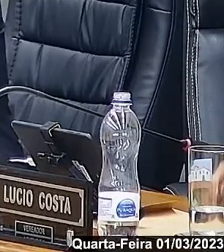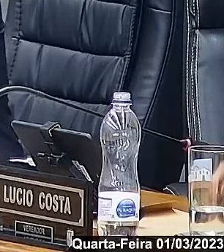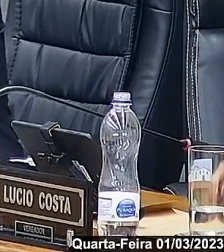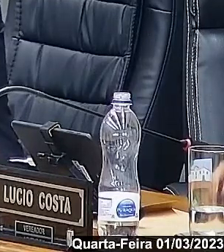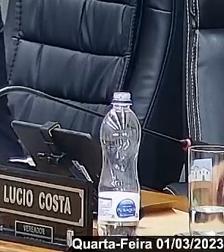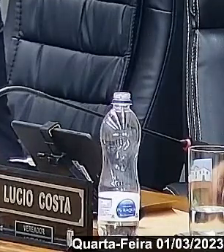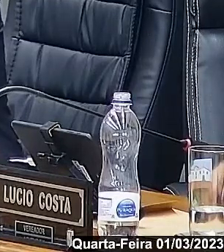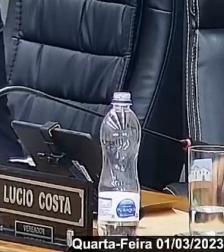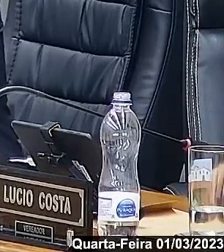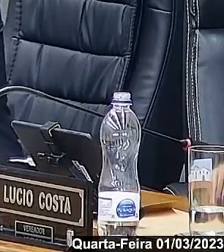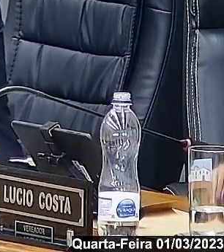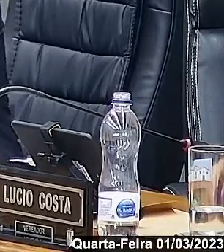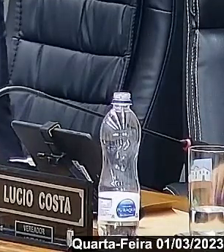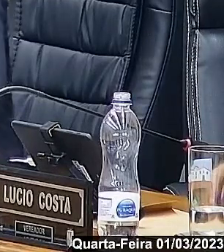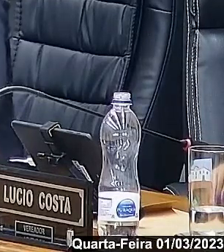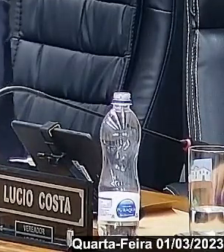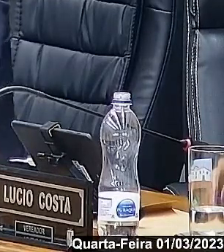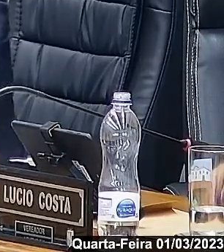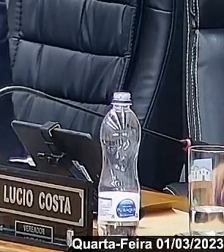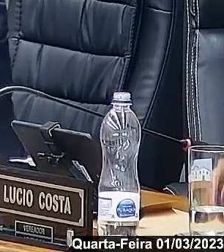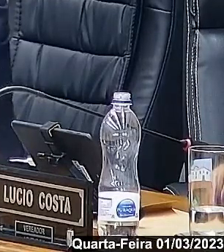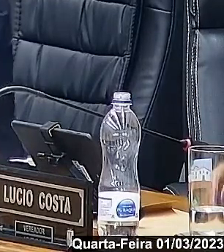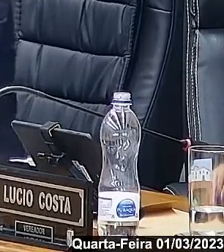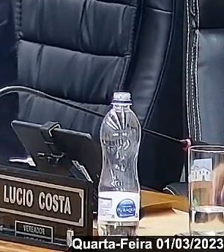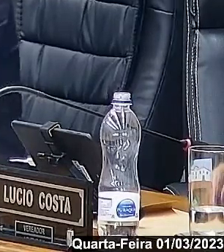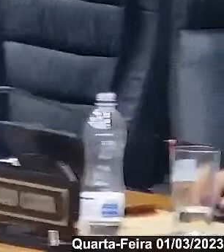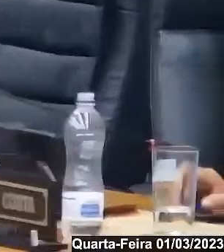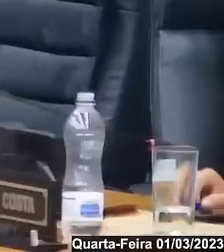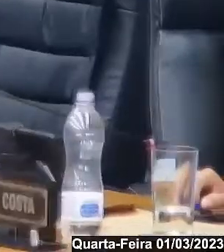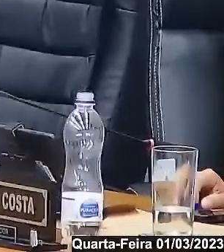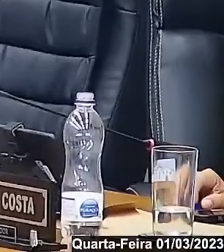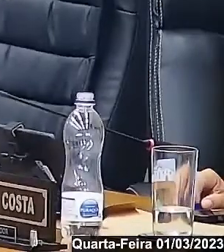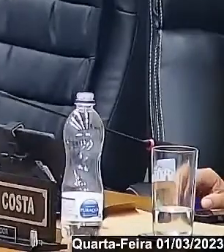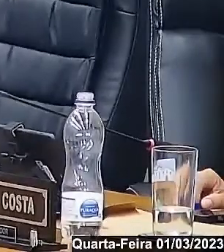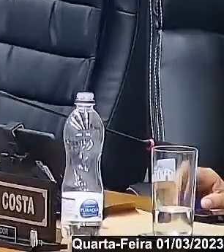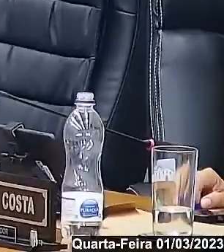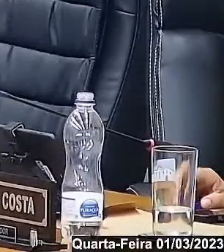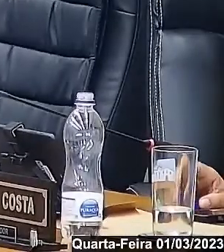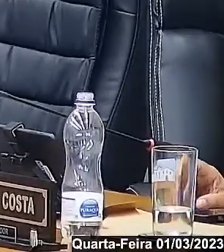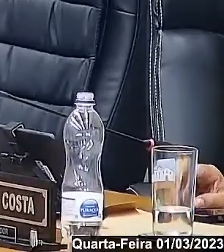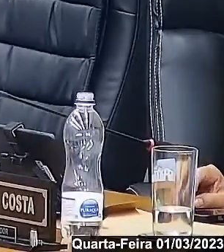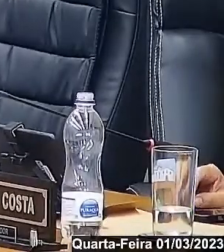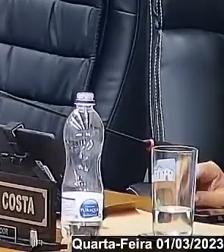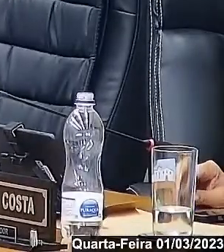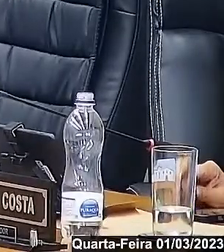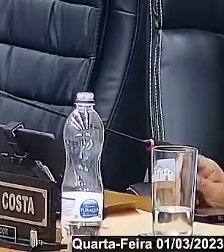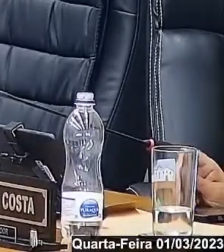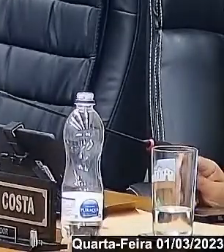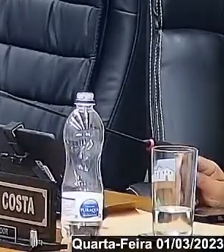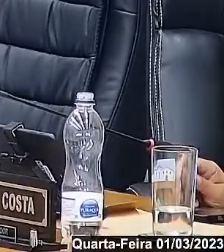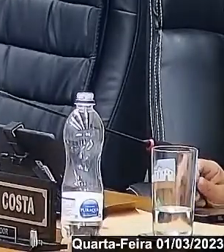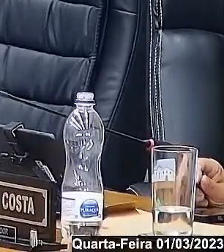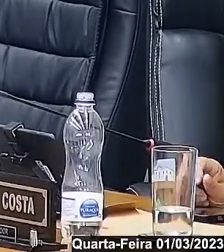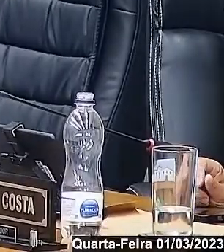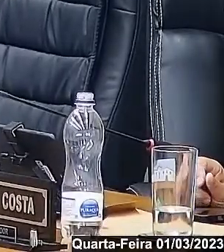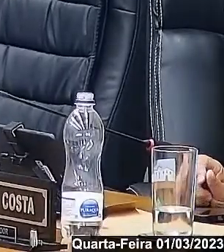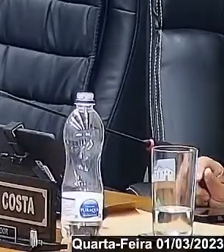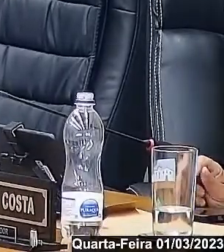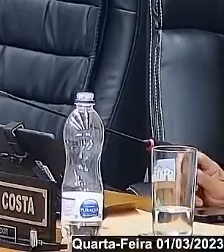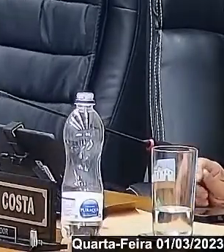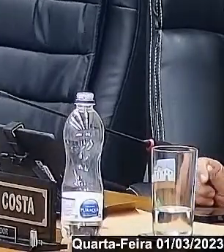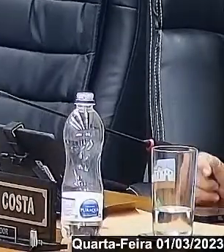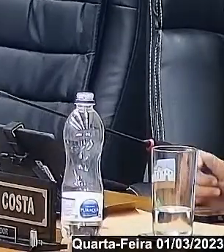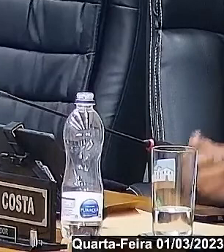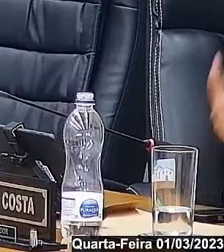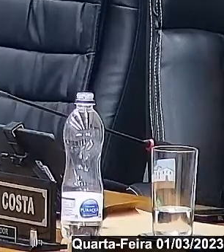para, de uma forma muito carinhosa, cumprimentar algumas pessoas aqui e, principalmente, reafirmar o meu compromisso